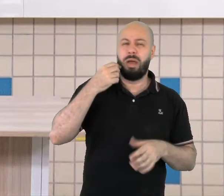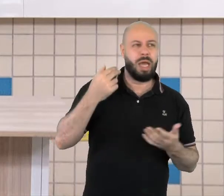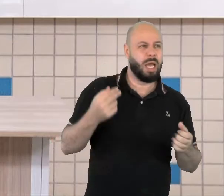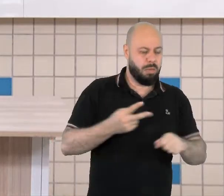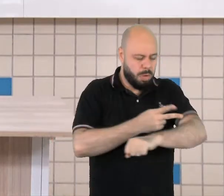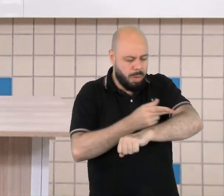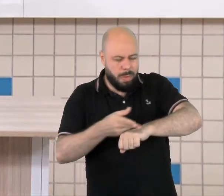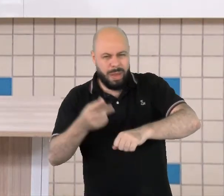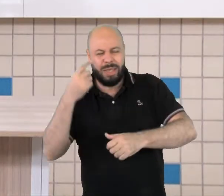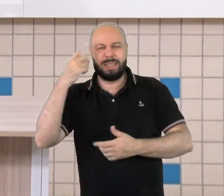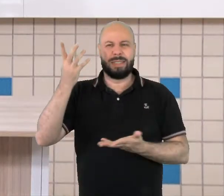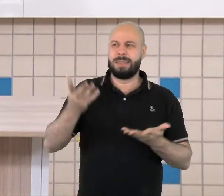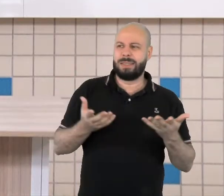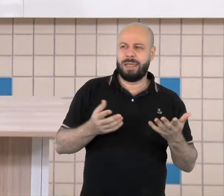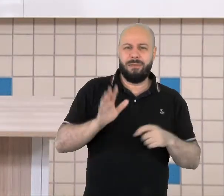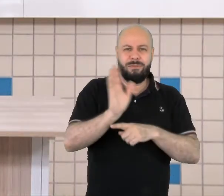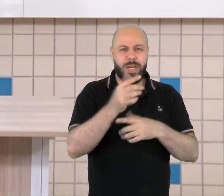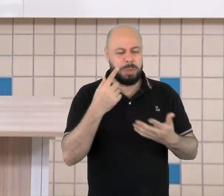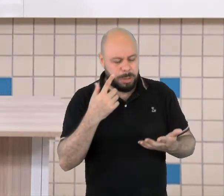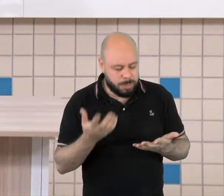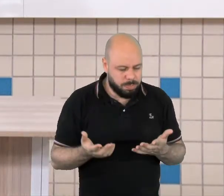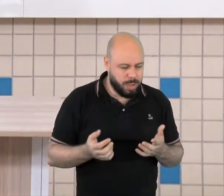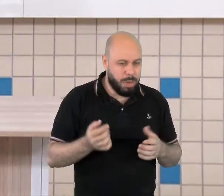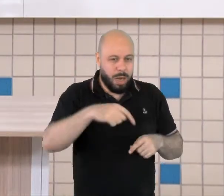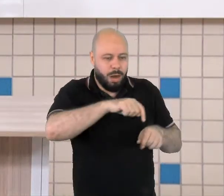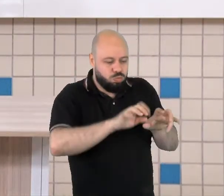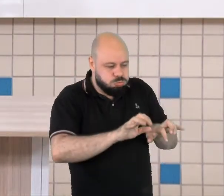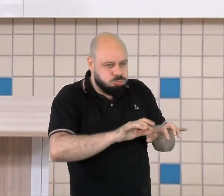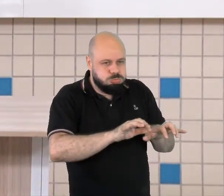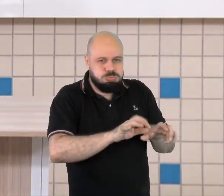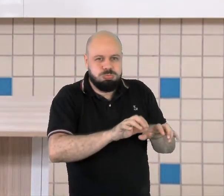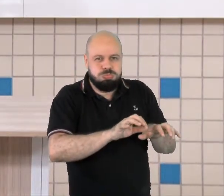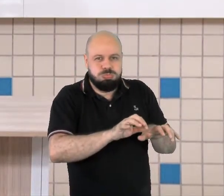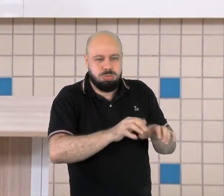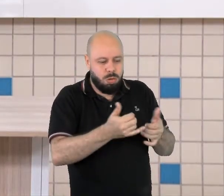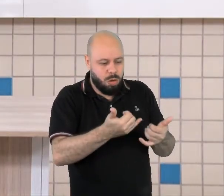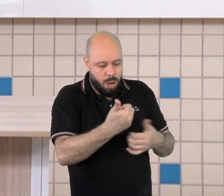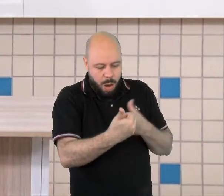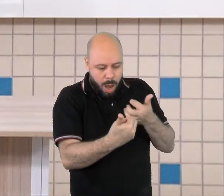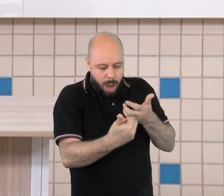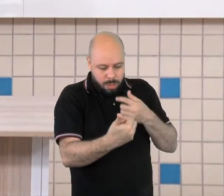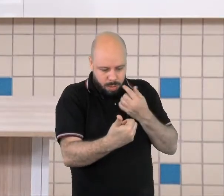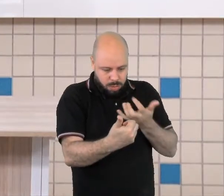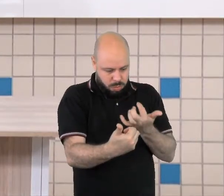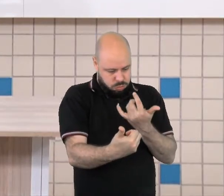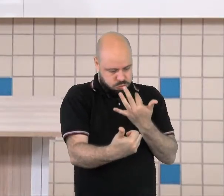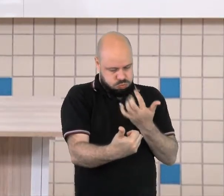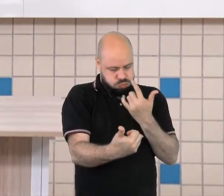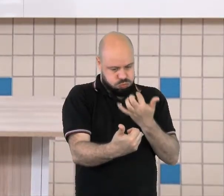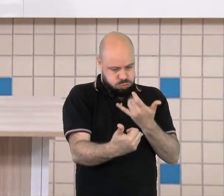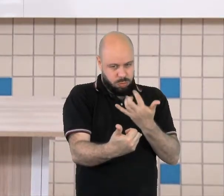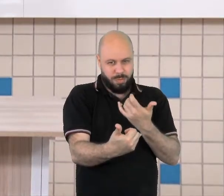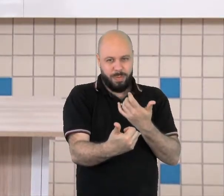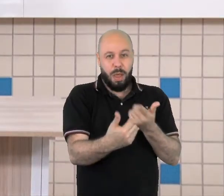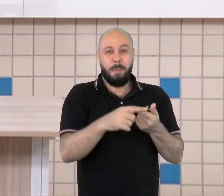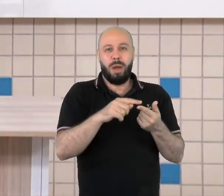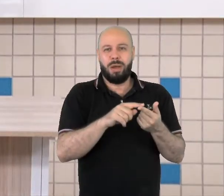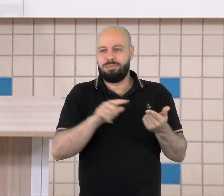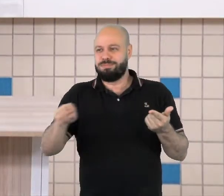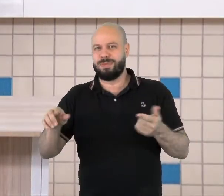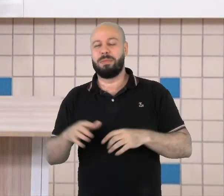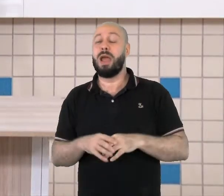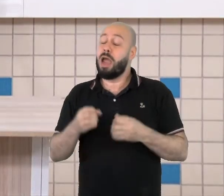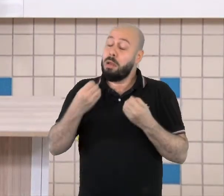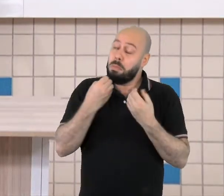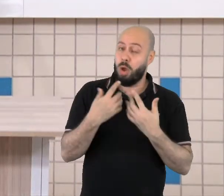enfim, uma oportunidade de cultura para tudo quanto é lado, né? Por causa da internet e da globalização. Olha só que ponto bom e que ponto